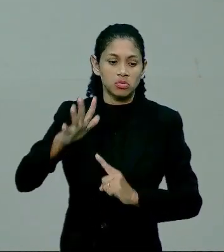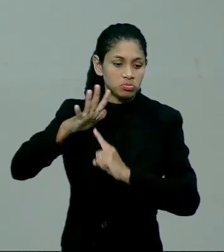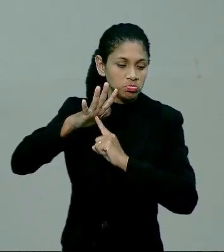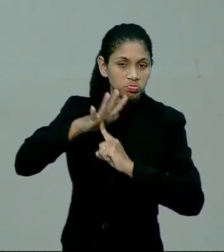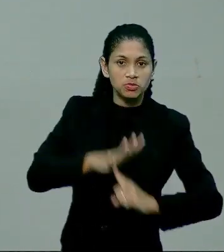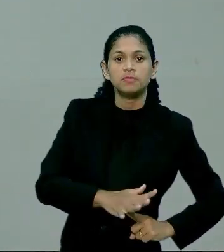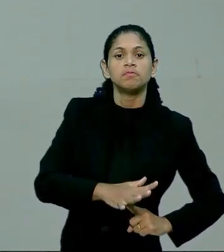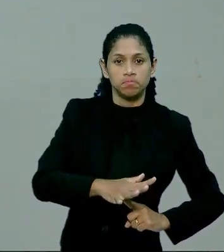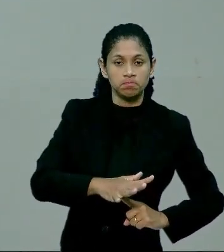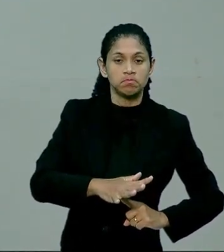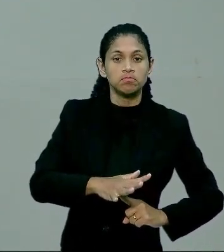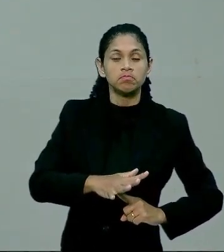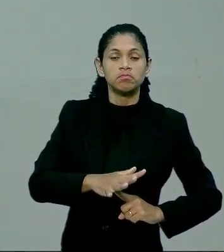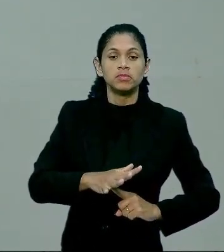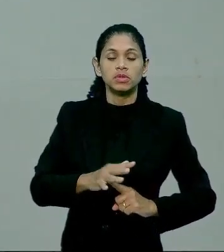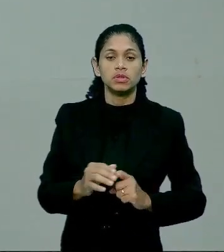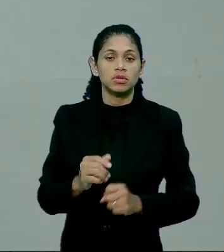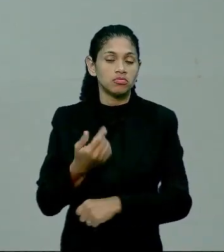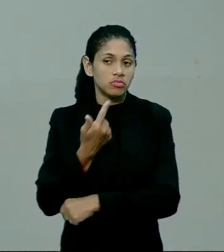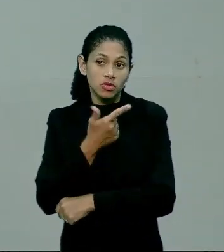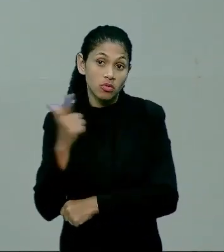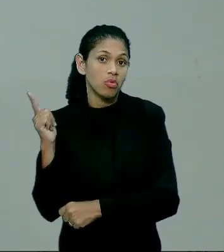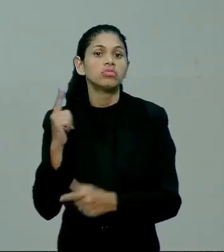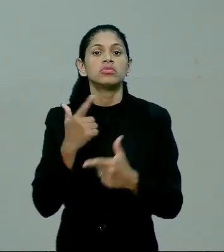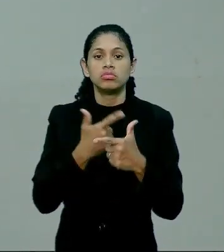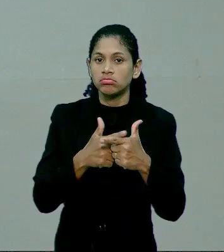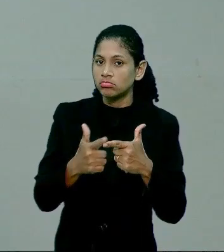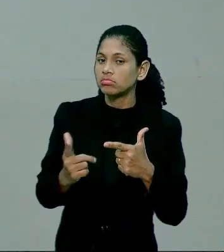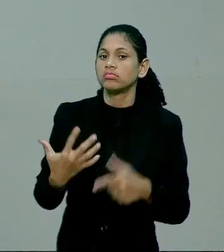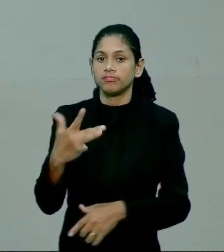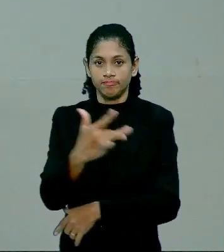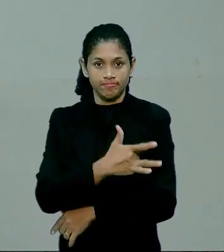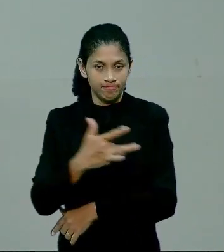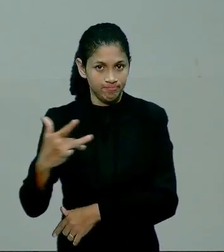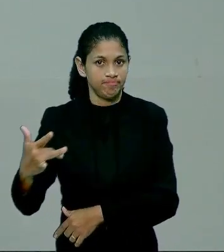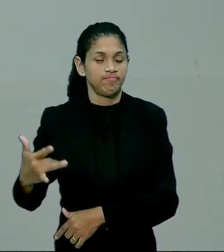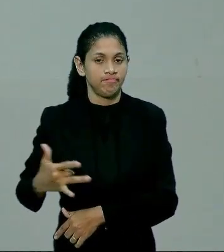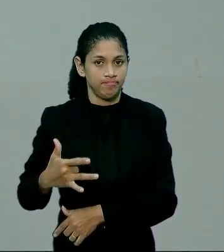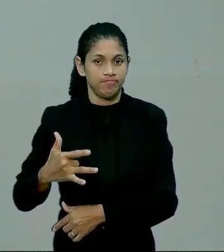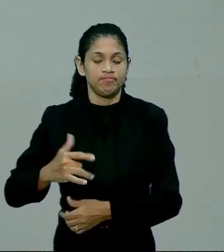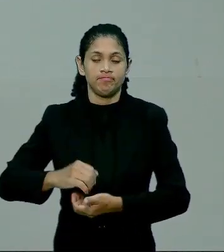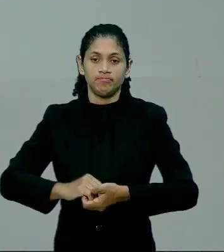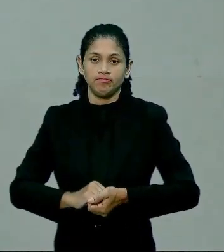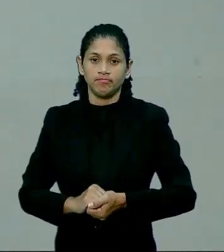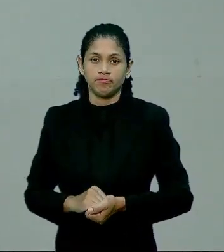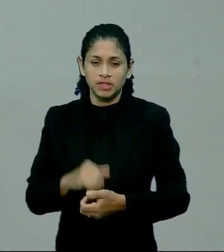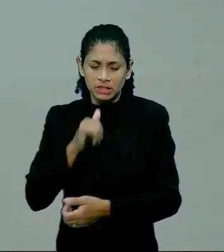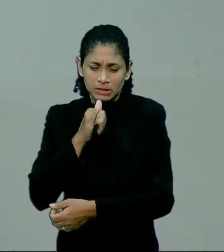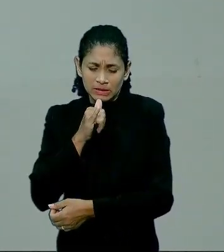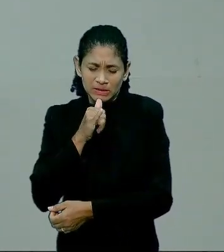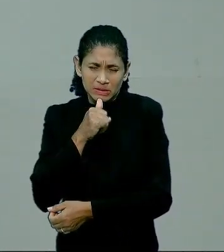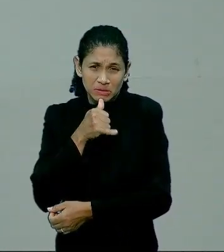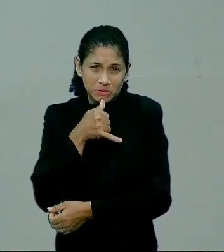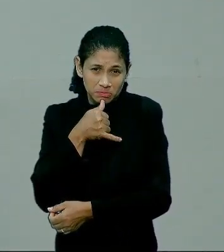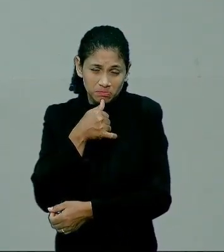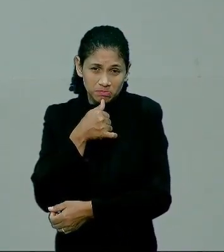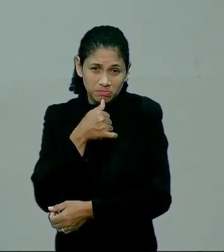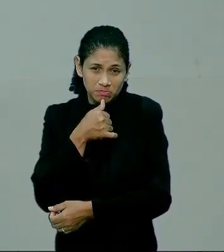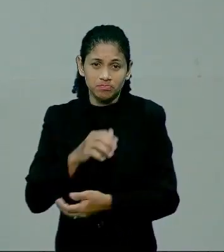pressão para atingir essa ansiedade, quanto a inferiorização e a depressão, essa tristeza